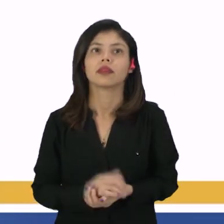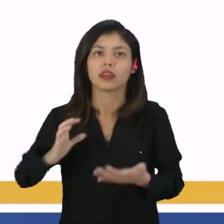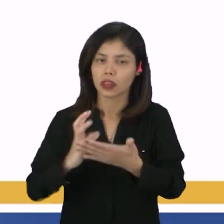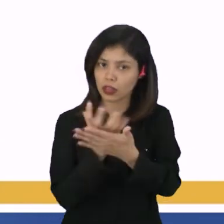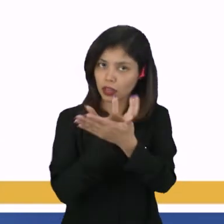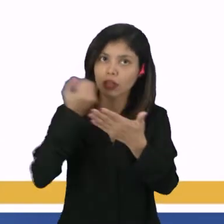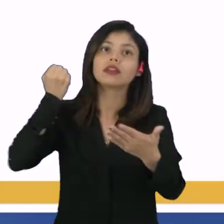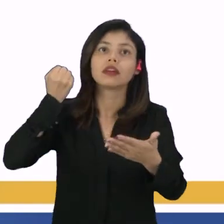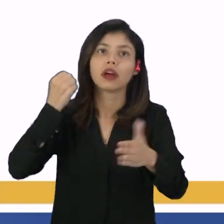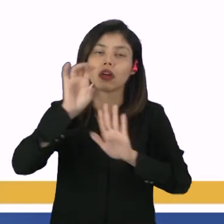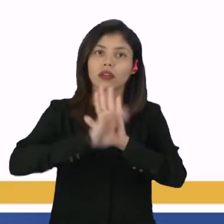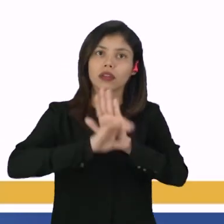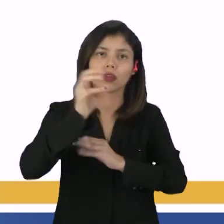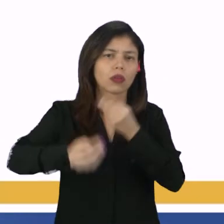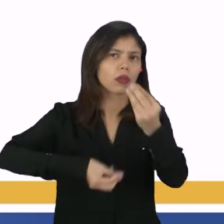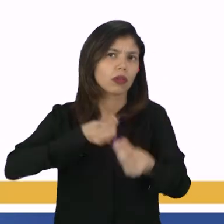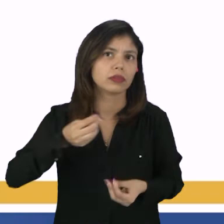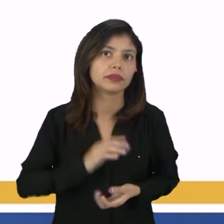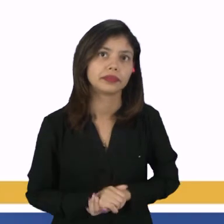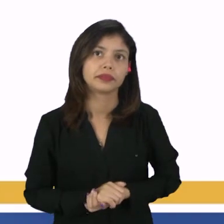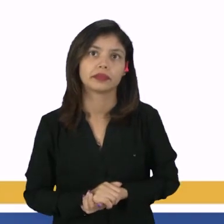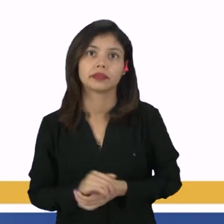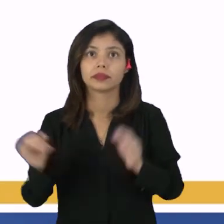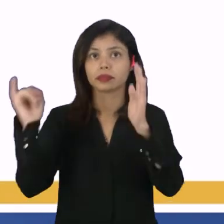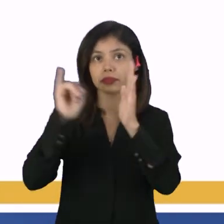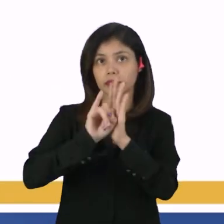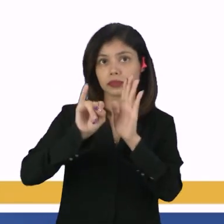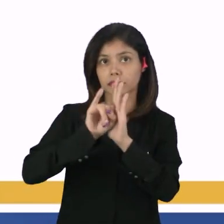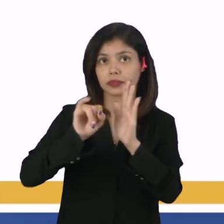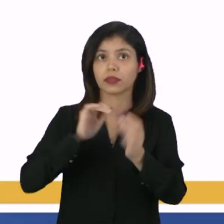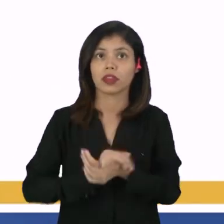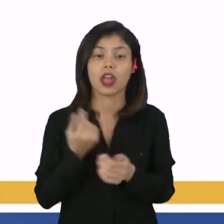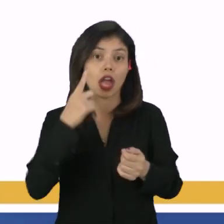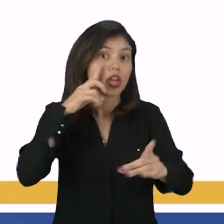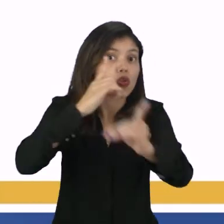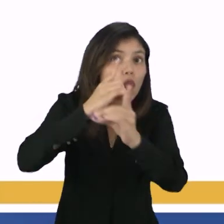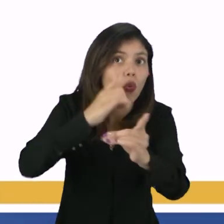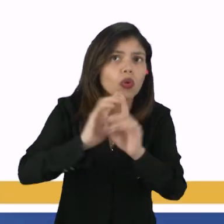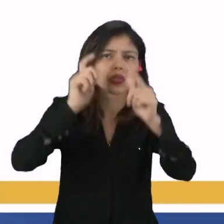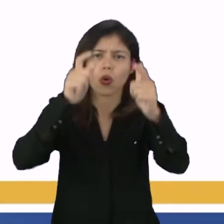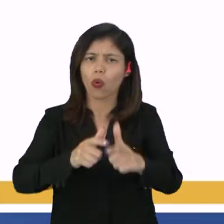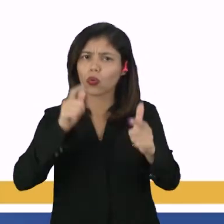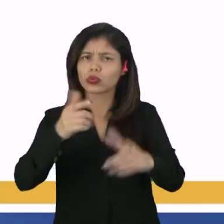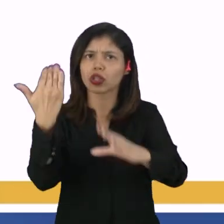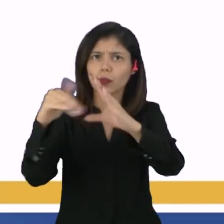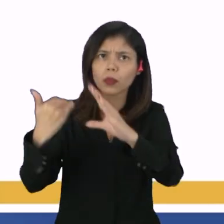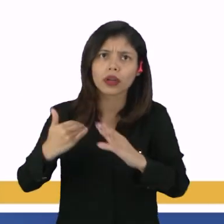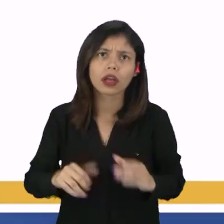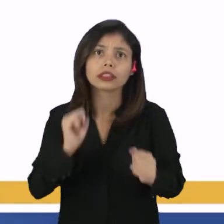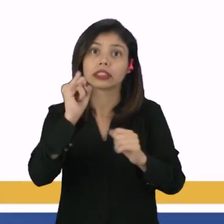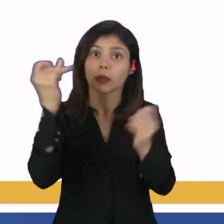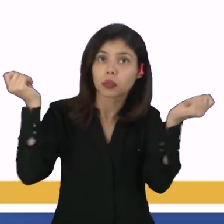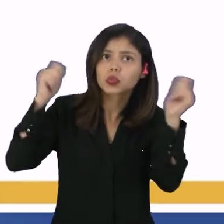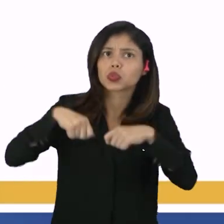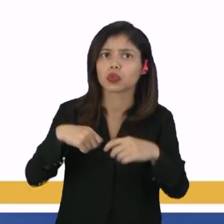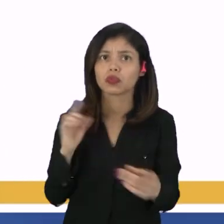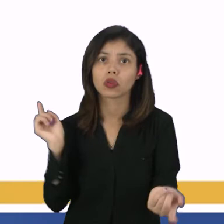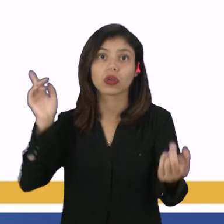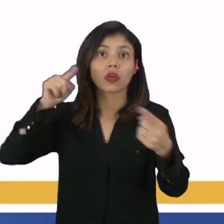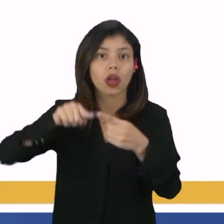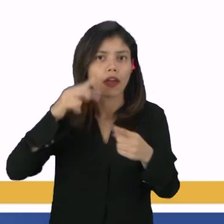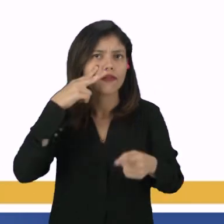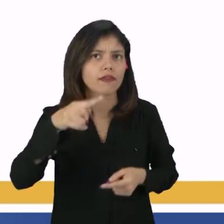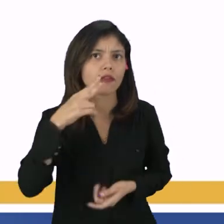conteúdo ofensivo. Como isso? Identifique onde o conteúdo está publicado e, se for possível, entre em contato